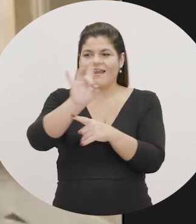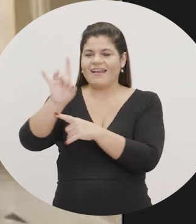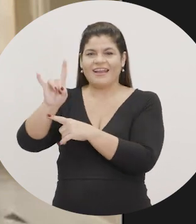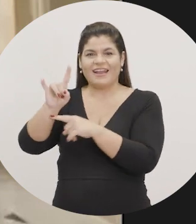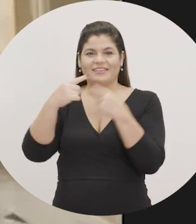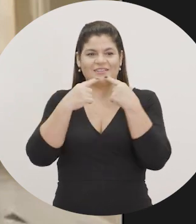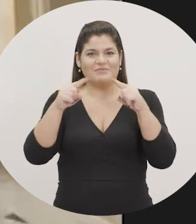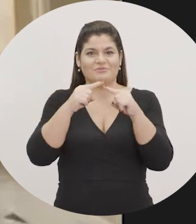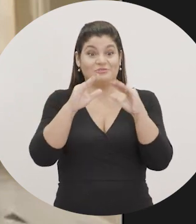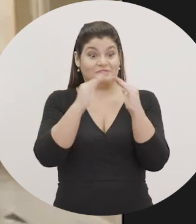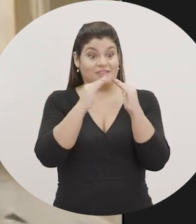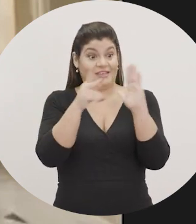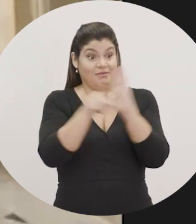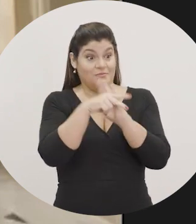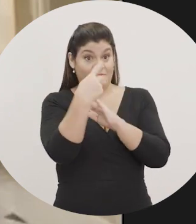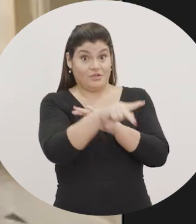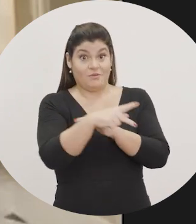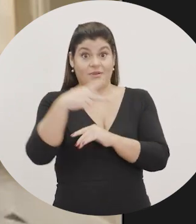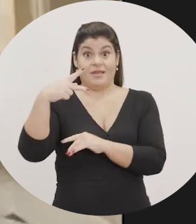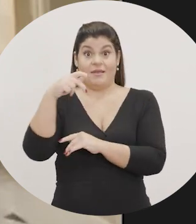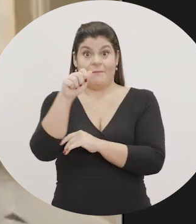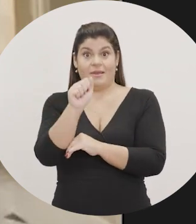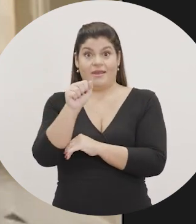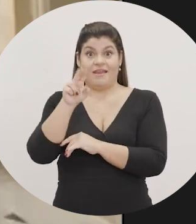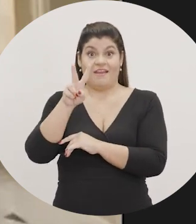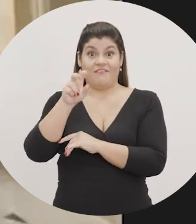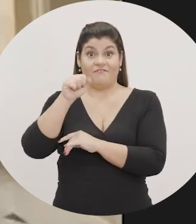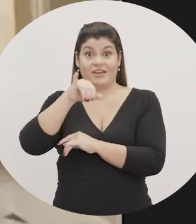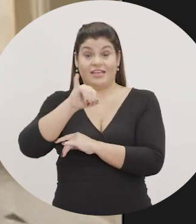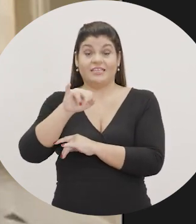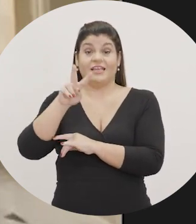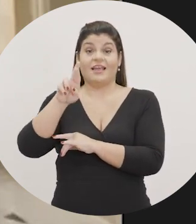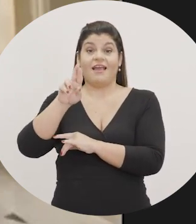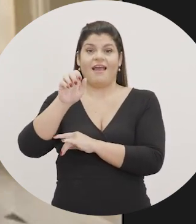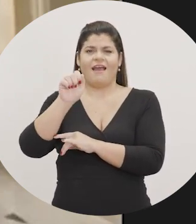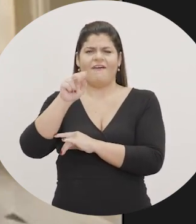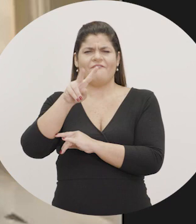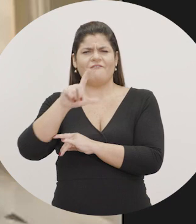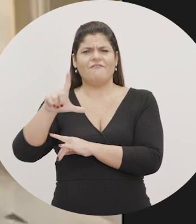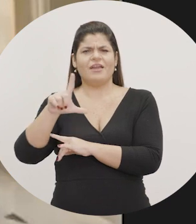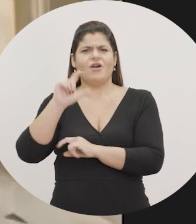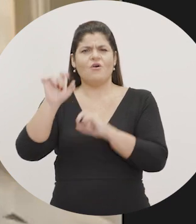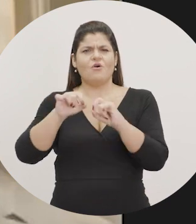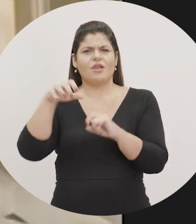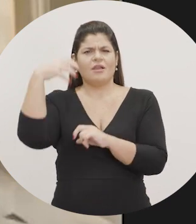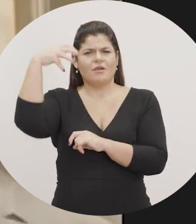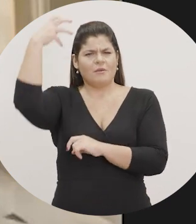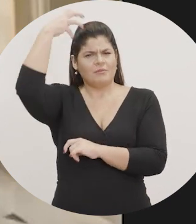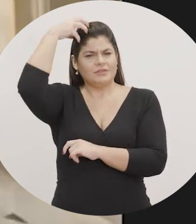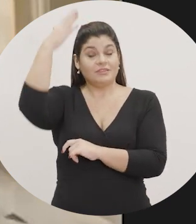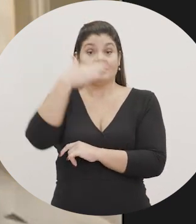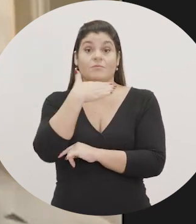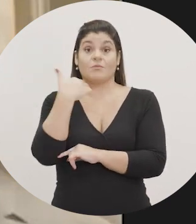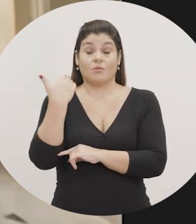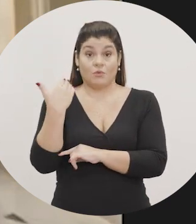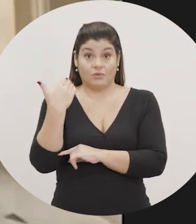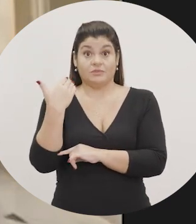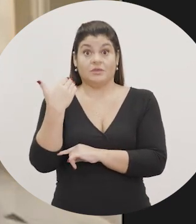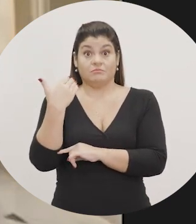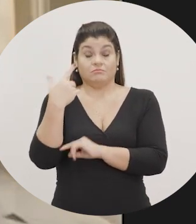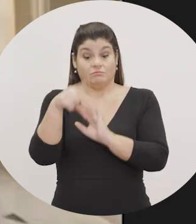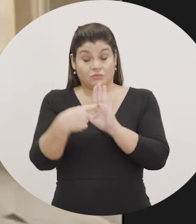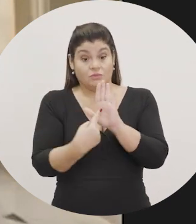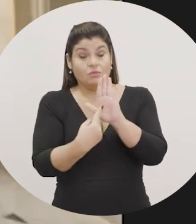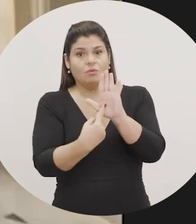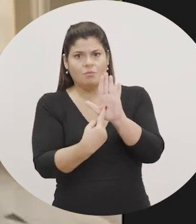própria casa a Pavane de Ravel. A Pavane para uma Princesa Morta. Essa